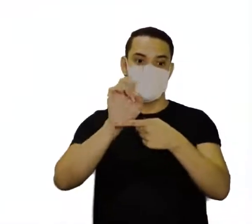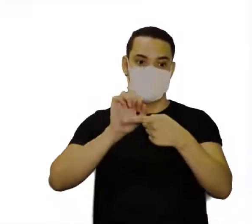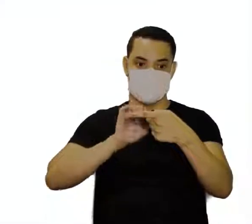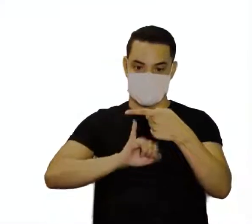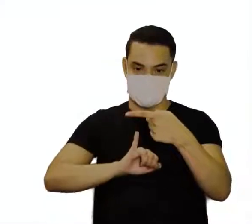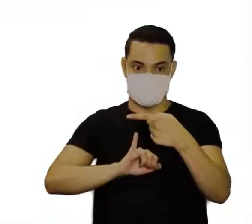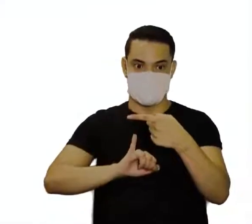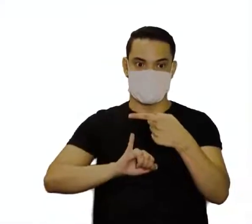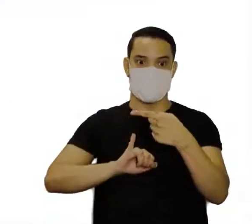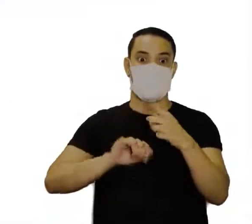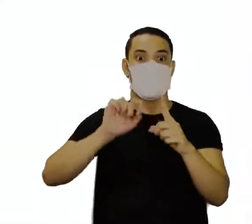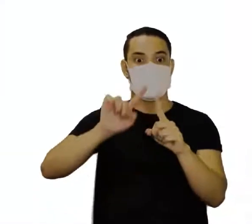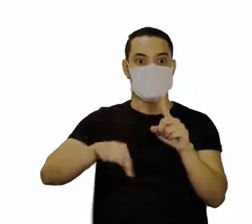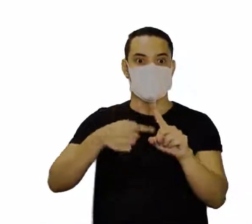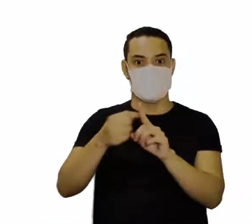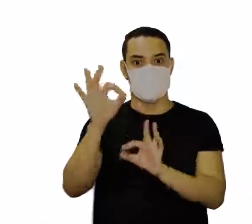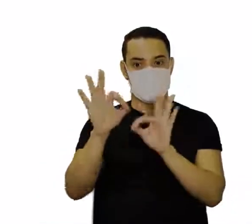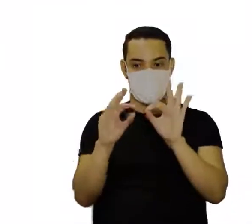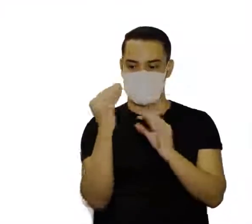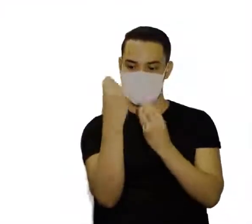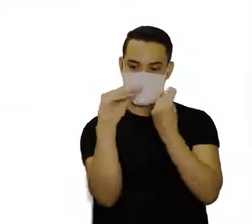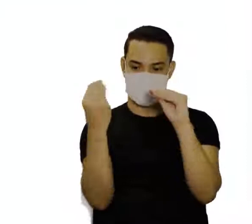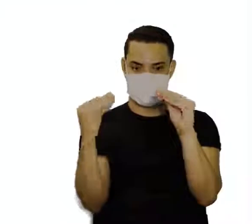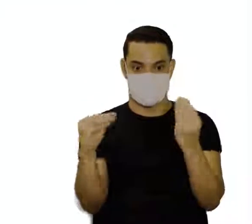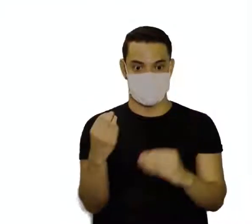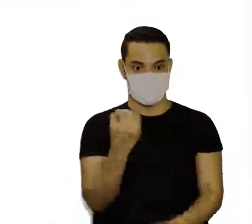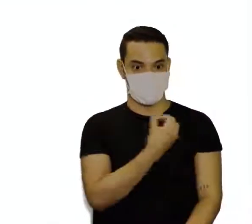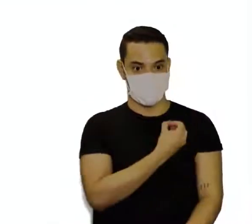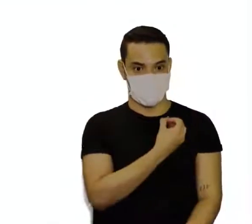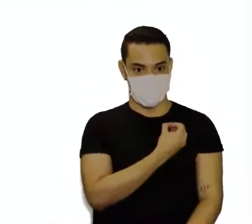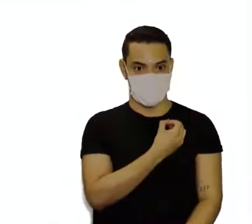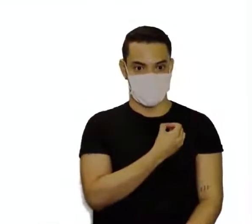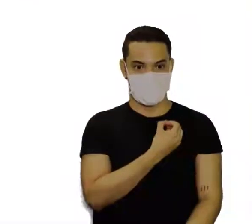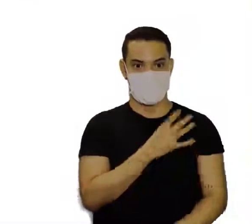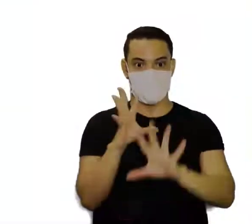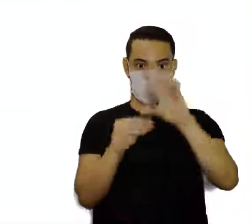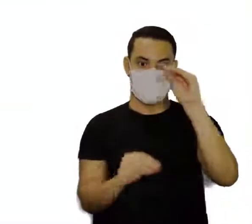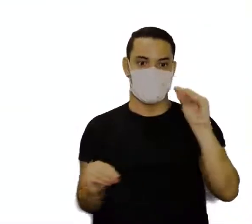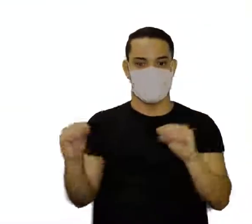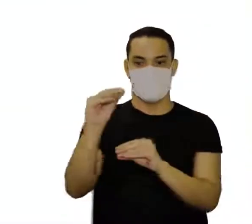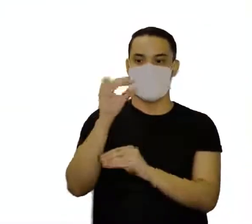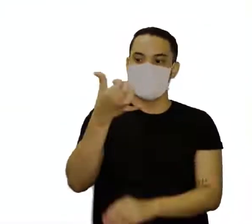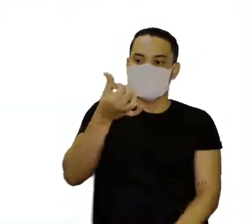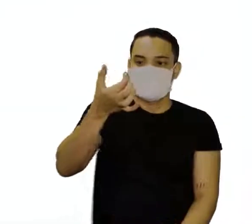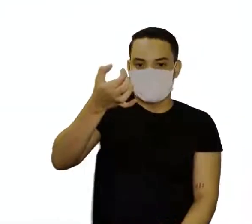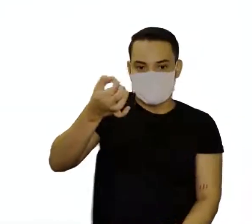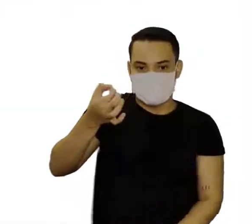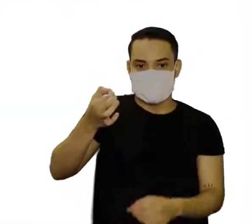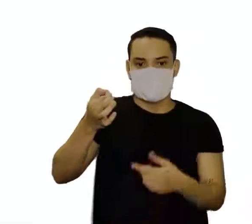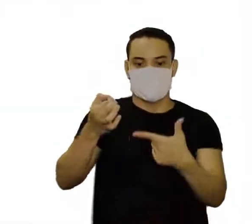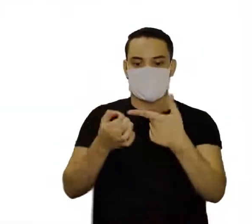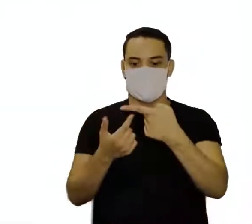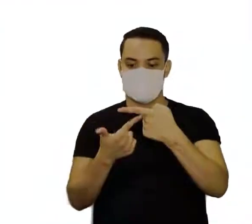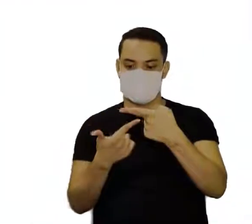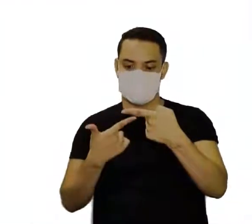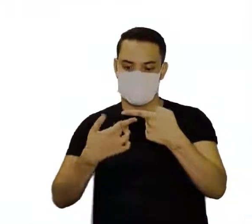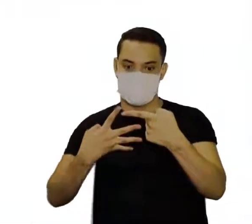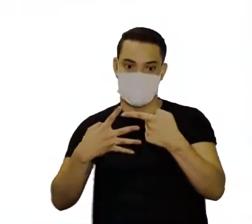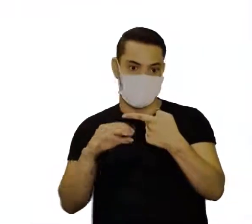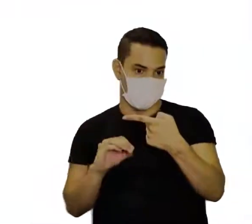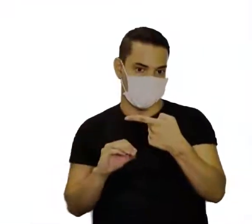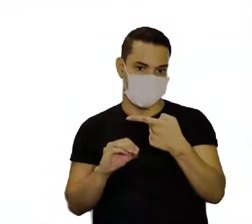I, mas quando eu arrumo, o que vai acontecer? Olha só, fica 60 dividido por 240, que eu já poderia